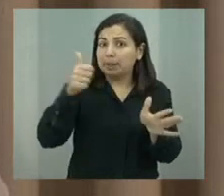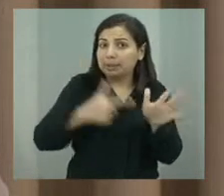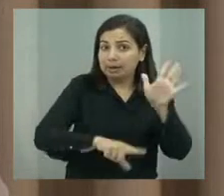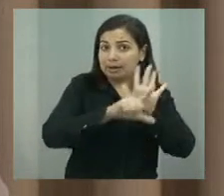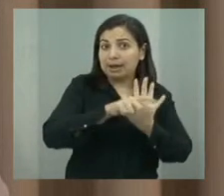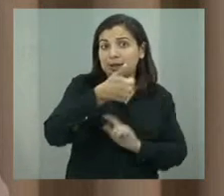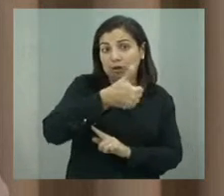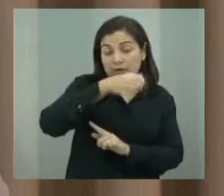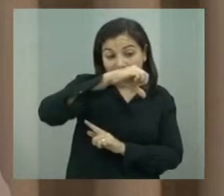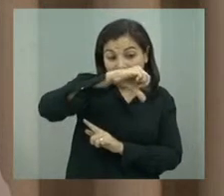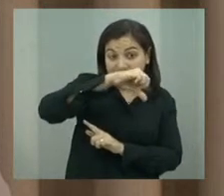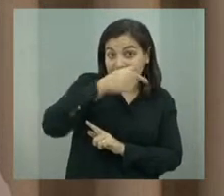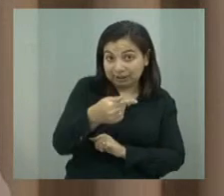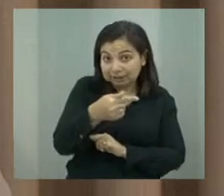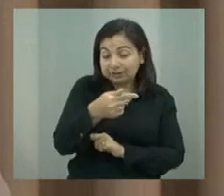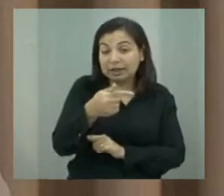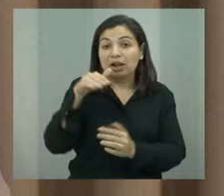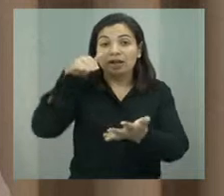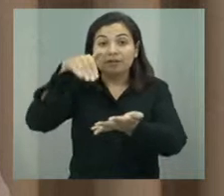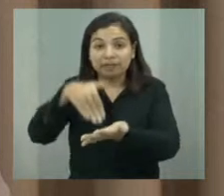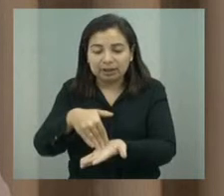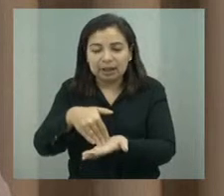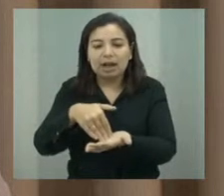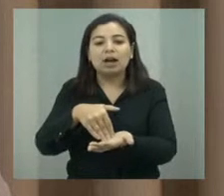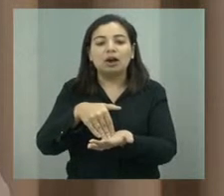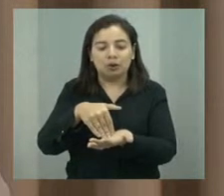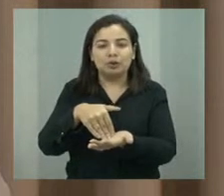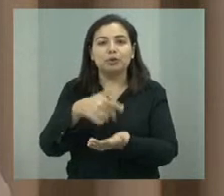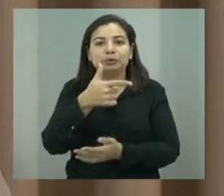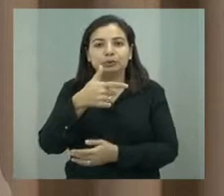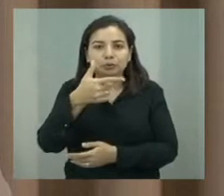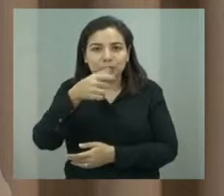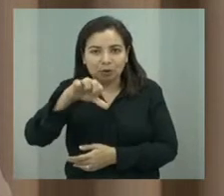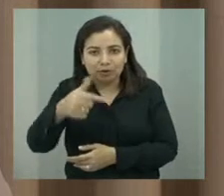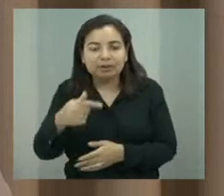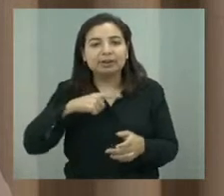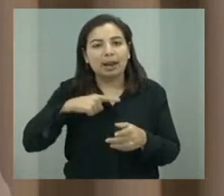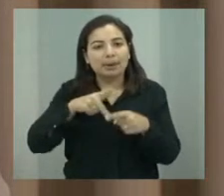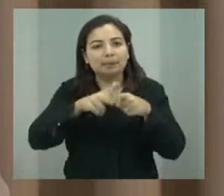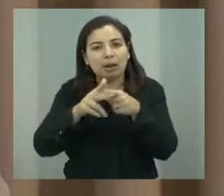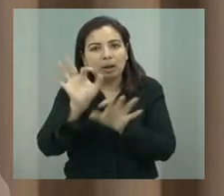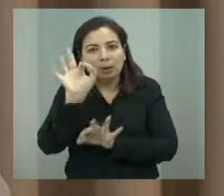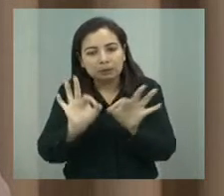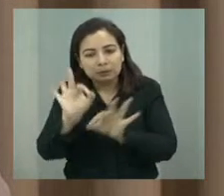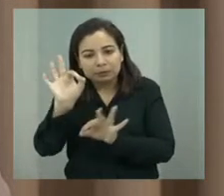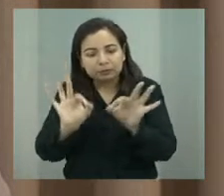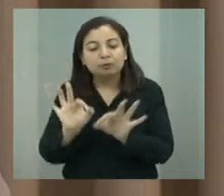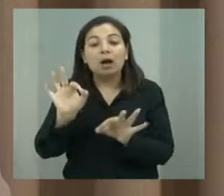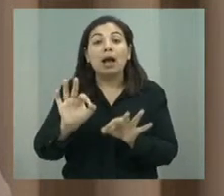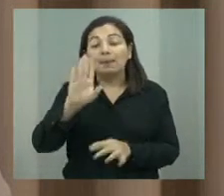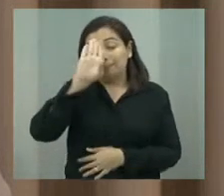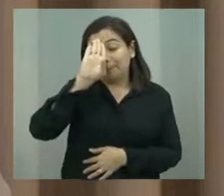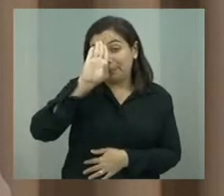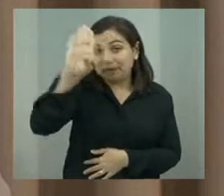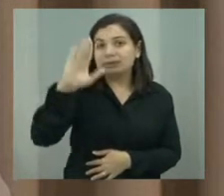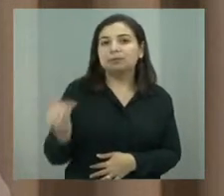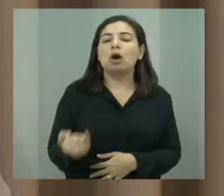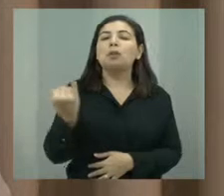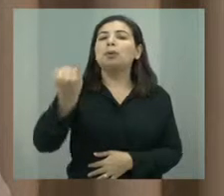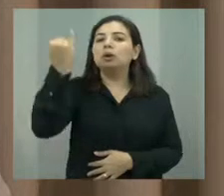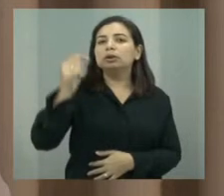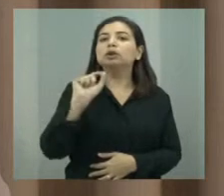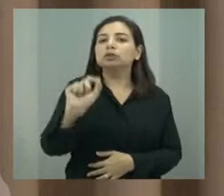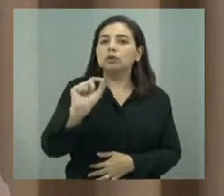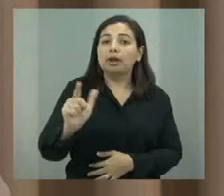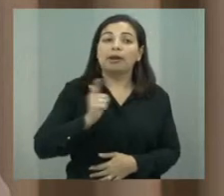de 2017 passou por algumas modificações, mas assim, o ponto principal e importante é que